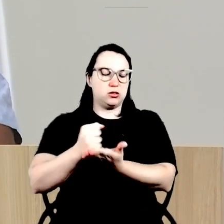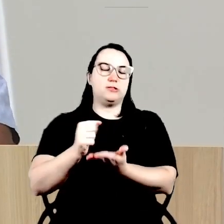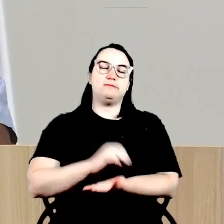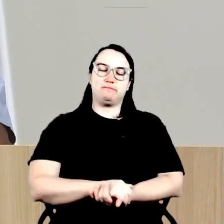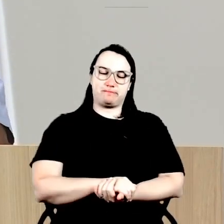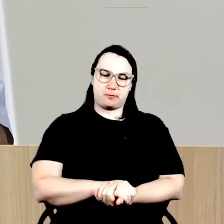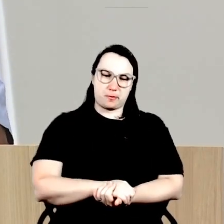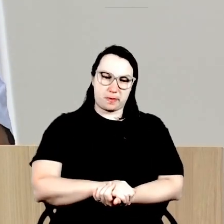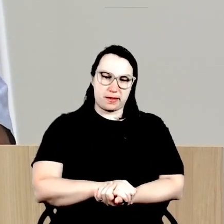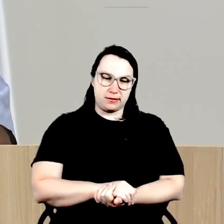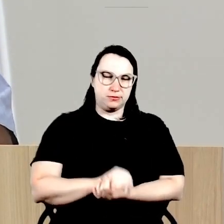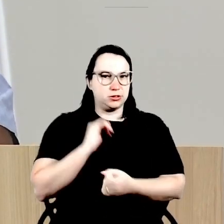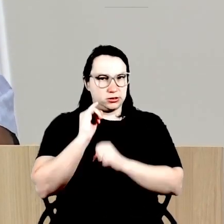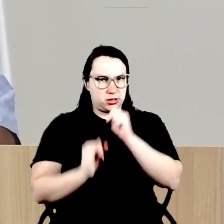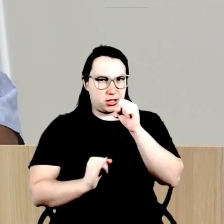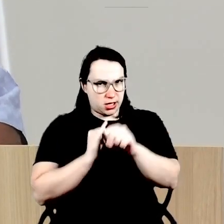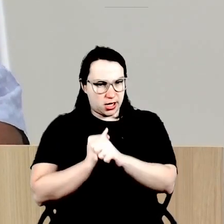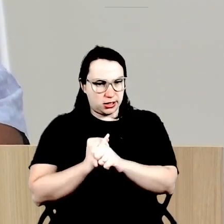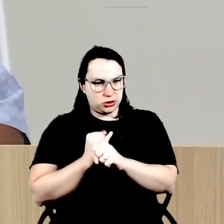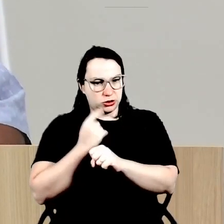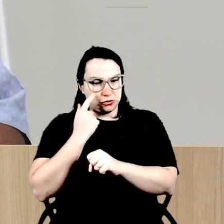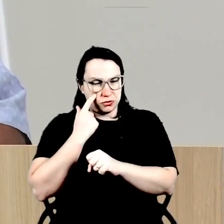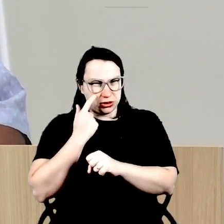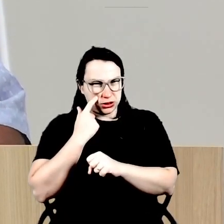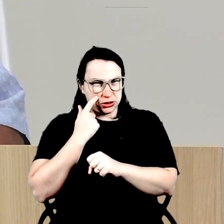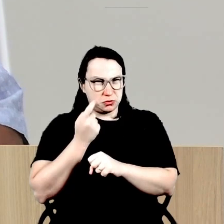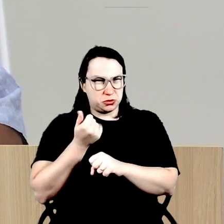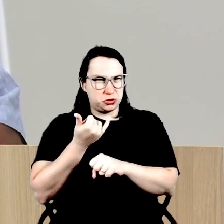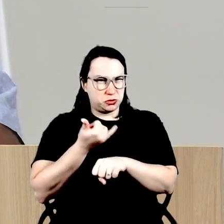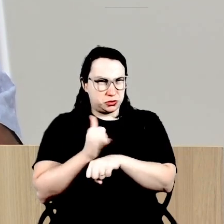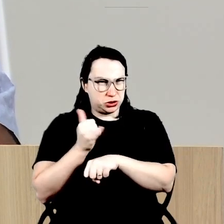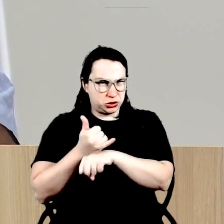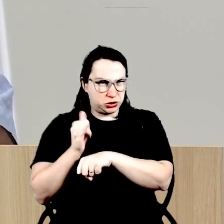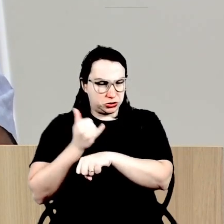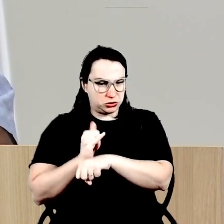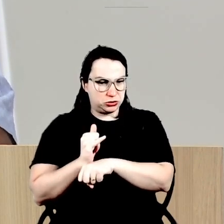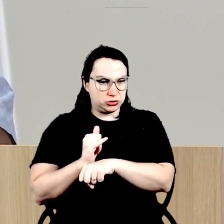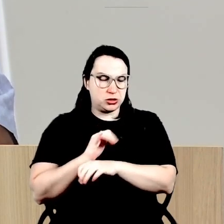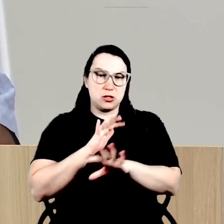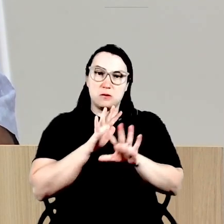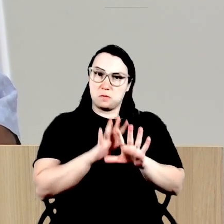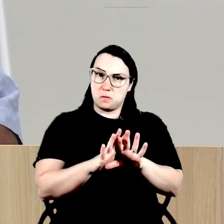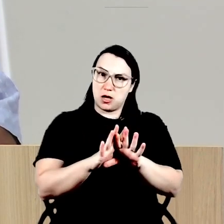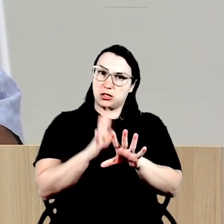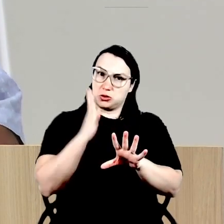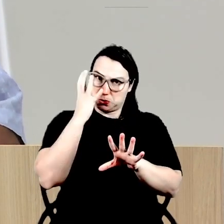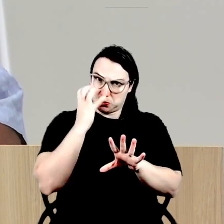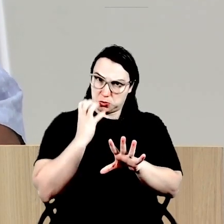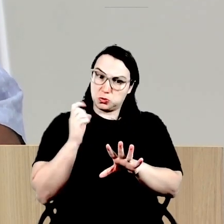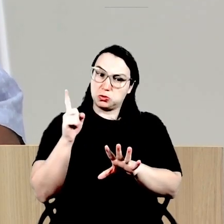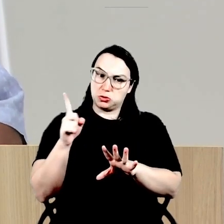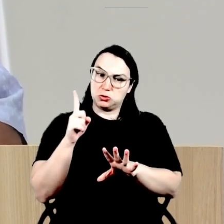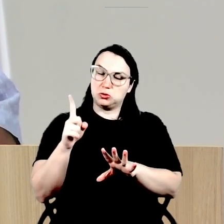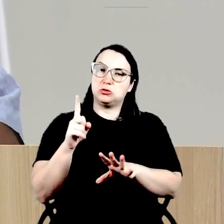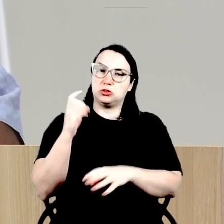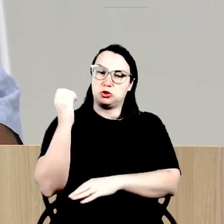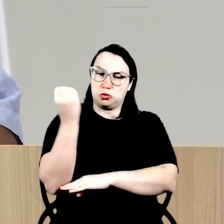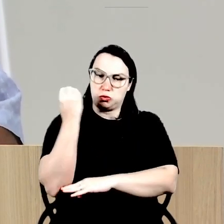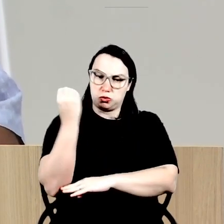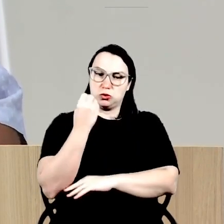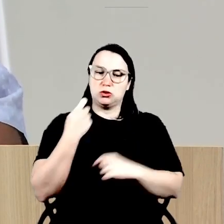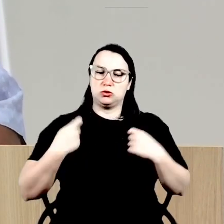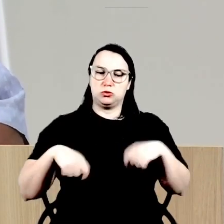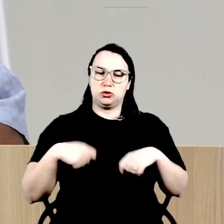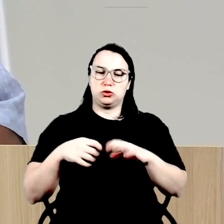muito a internet se acontece muito fake News mas o que tá acontecendo no Rio Grande do Sul é gravíssimo e precisamos sim continuar unidos e